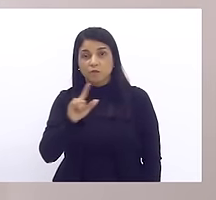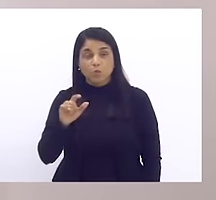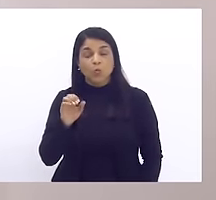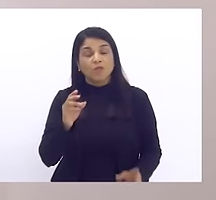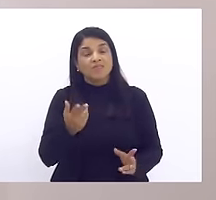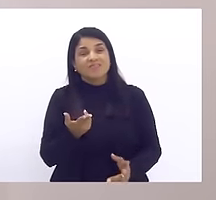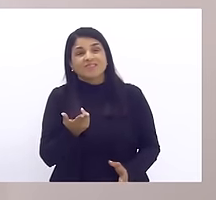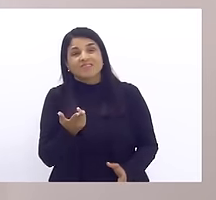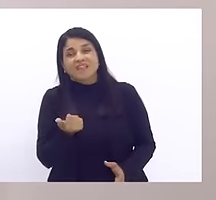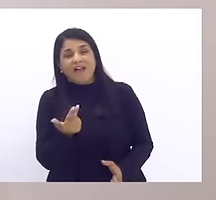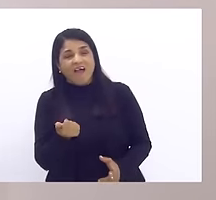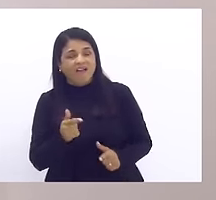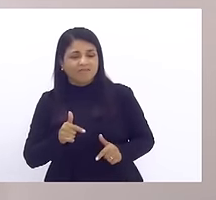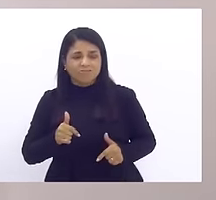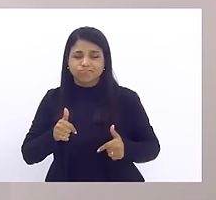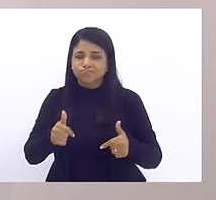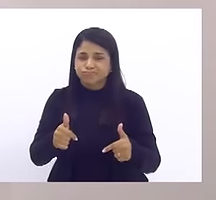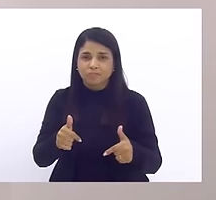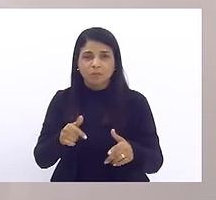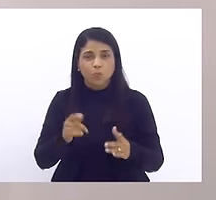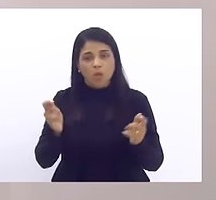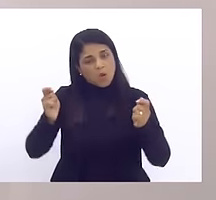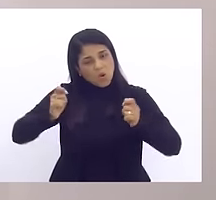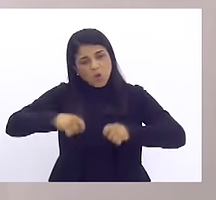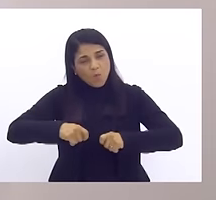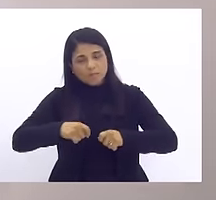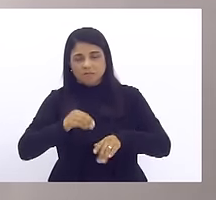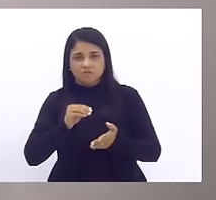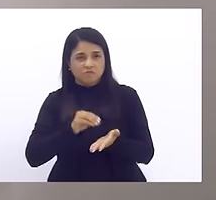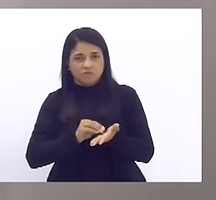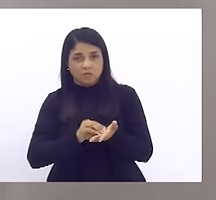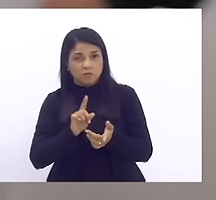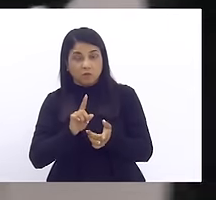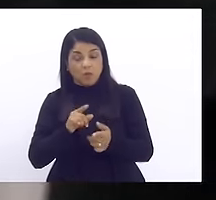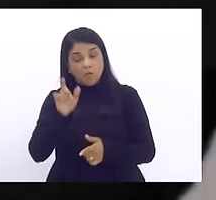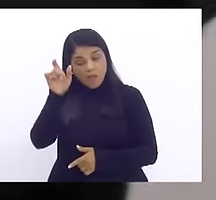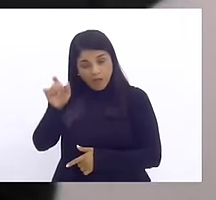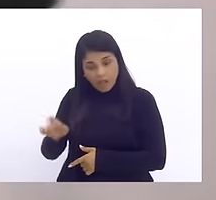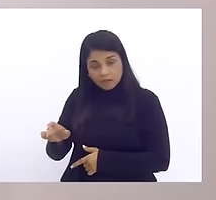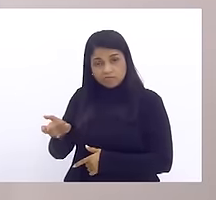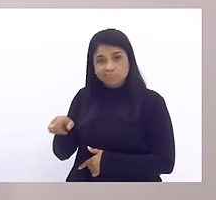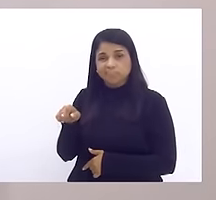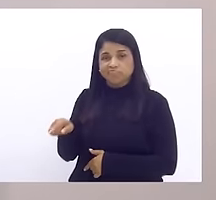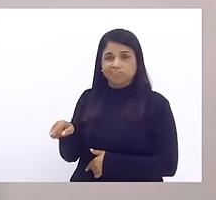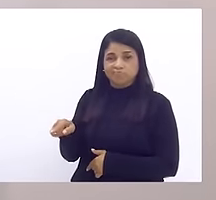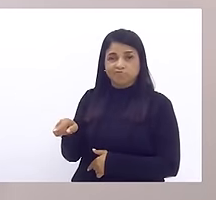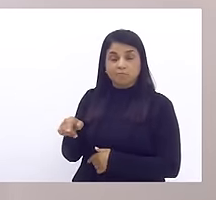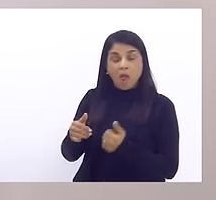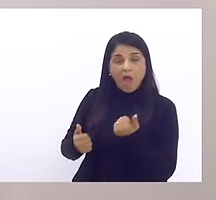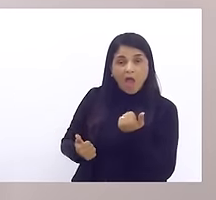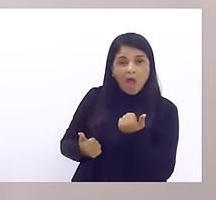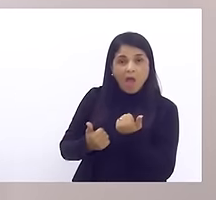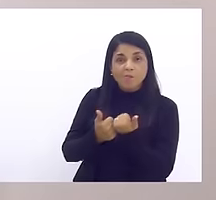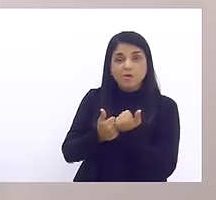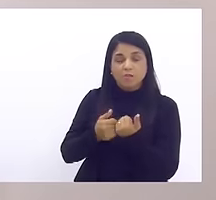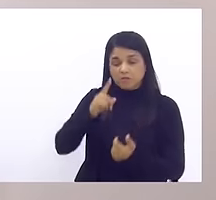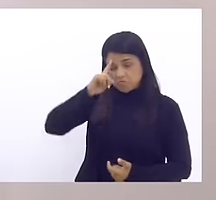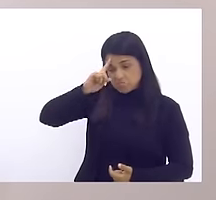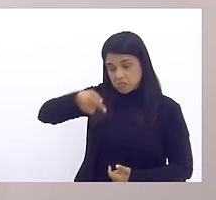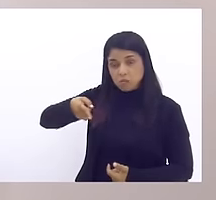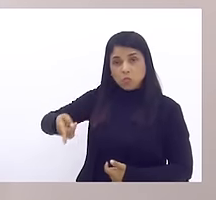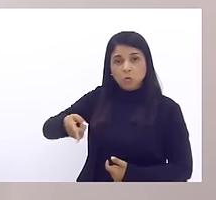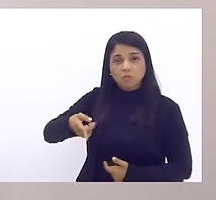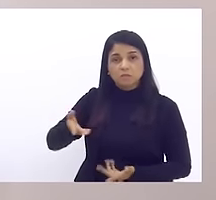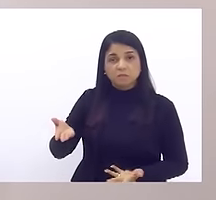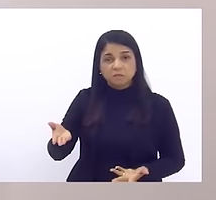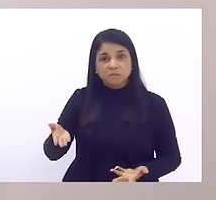nada nessas operações Mas não é por incompetência do policial civil não é porque ele coitado tá ali Para apoiar porque foi determinado numa ordem